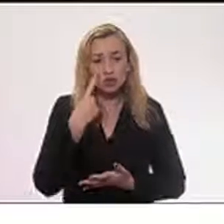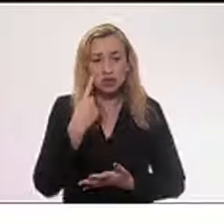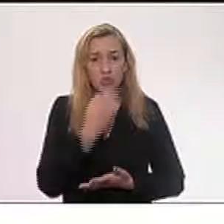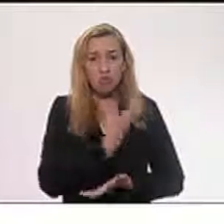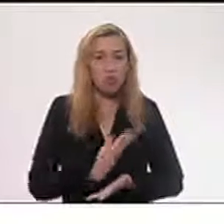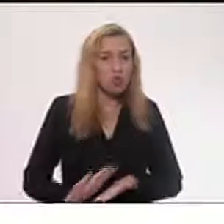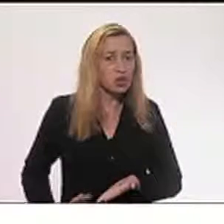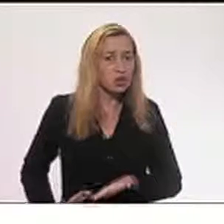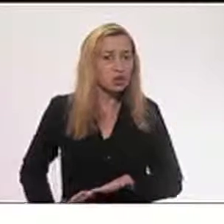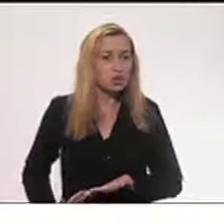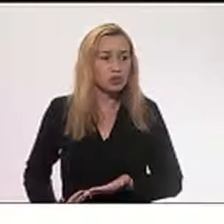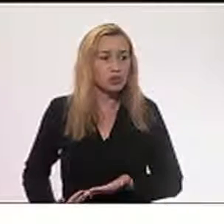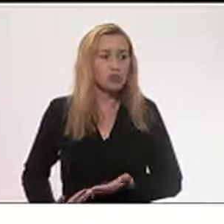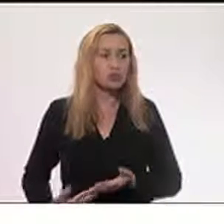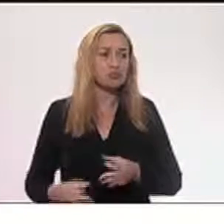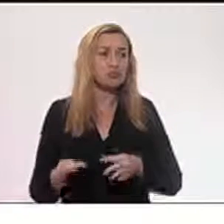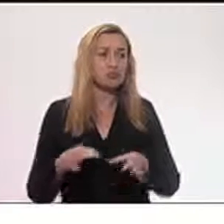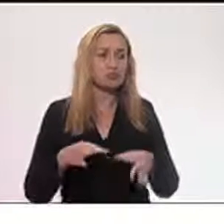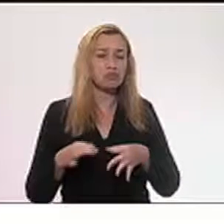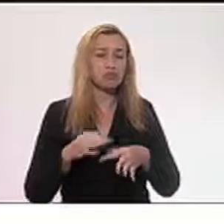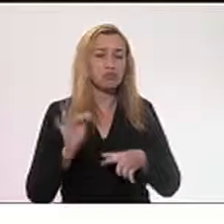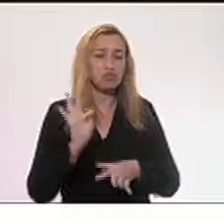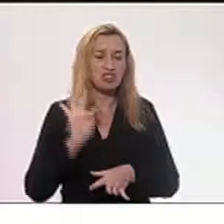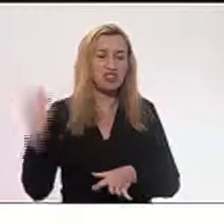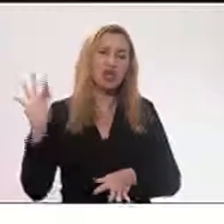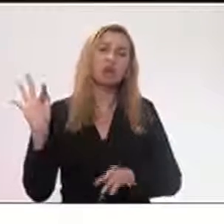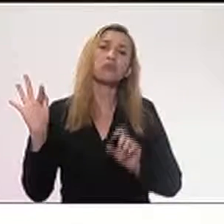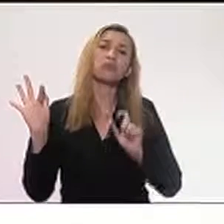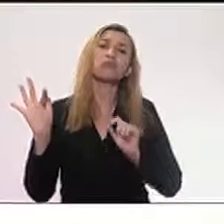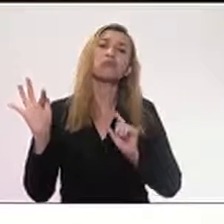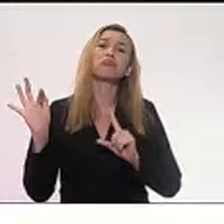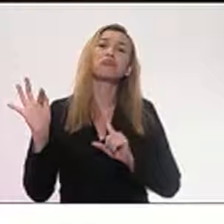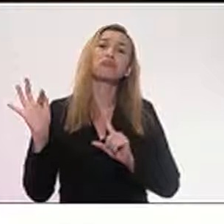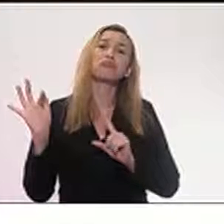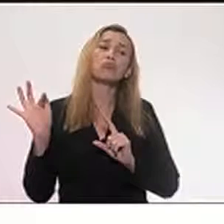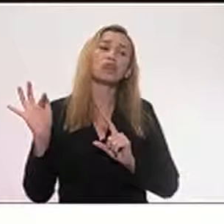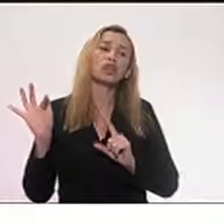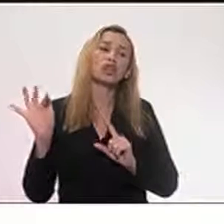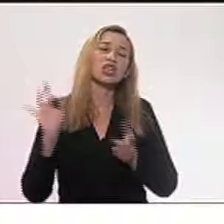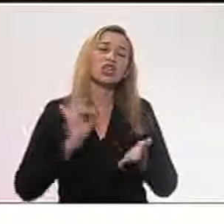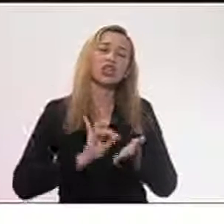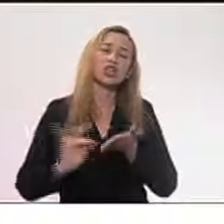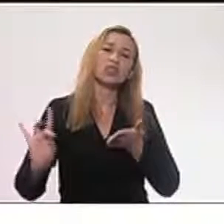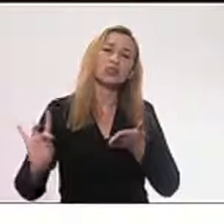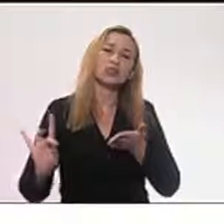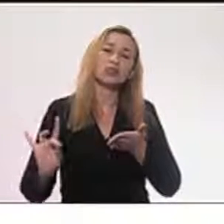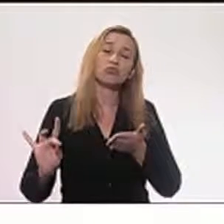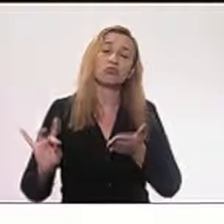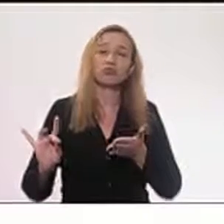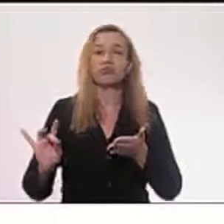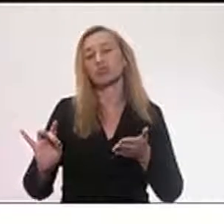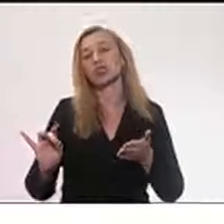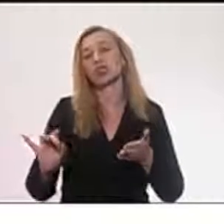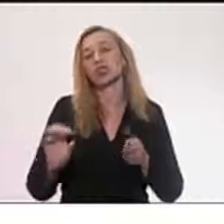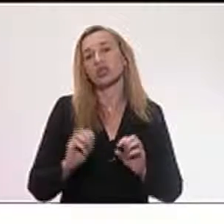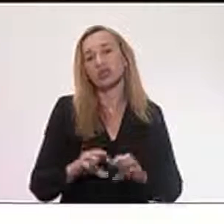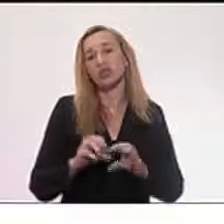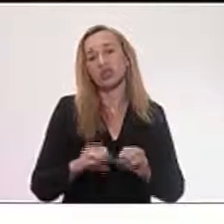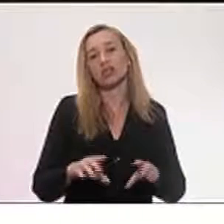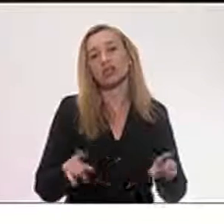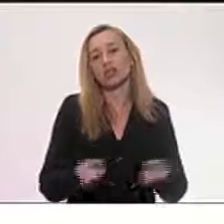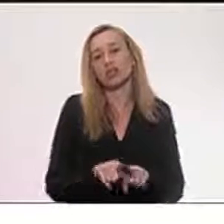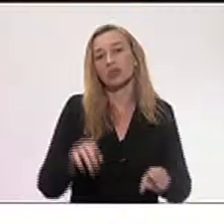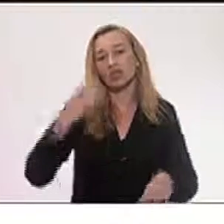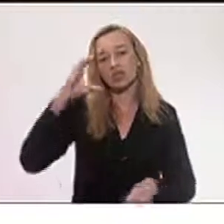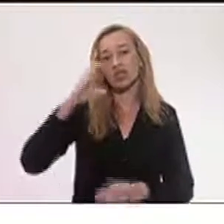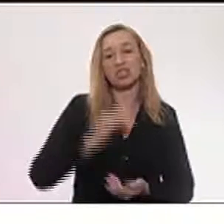governo, no plano federal, que é inimigo da educação e da ciência. E,